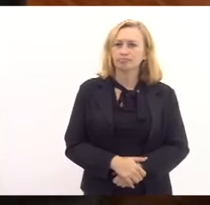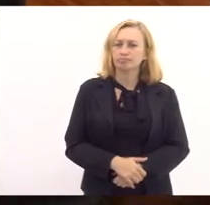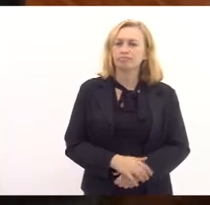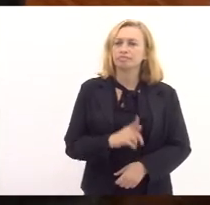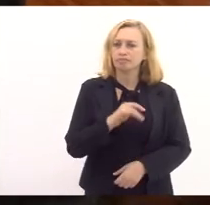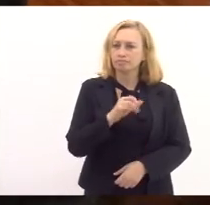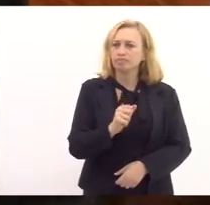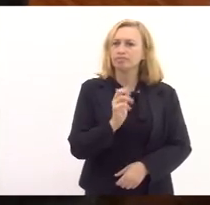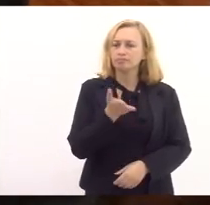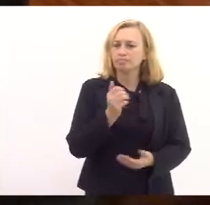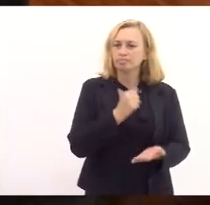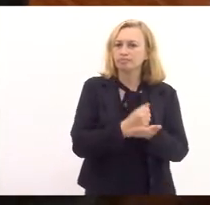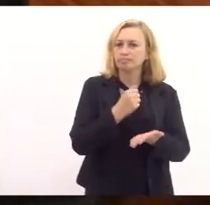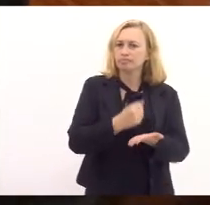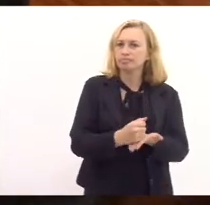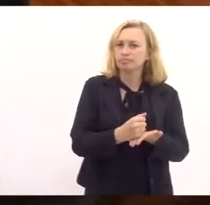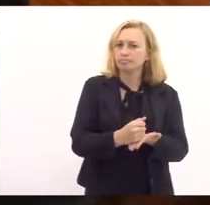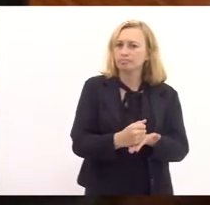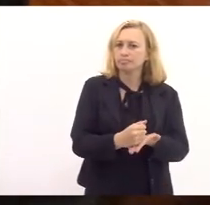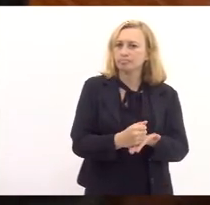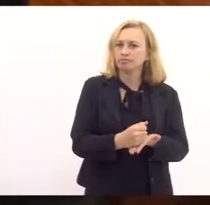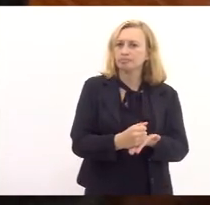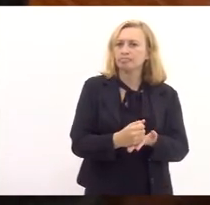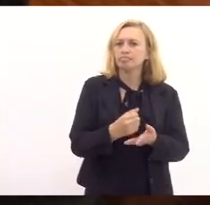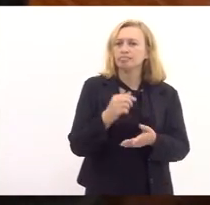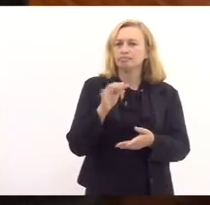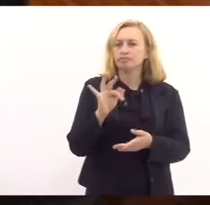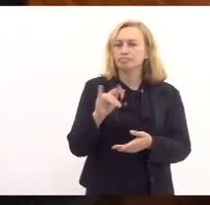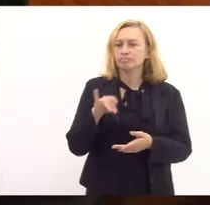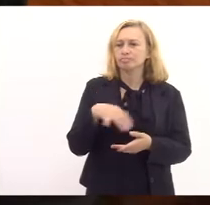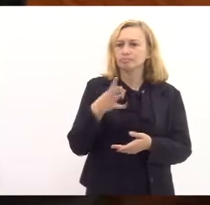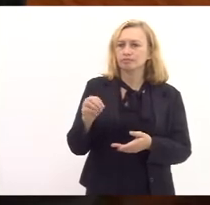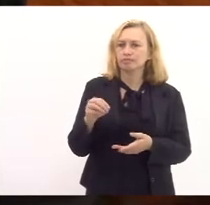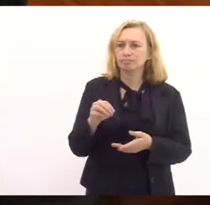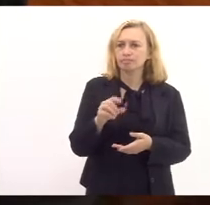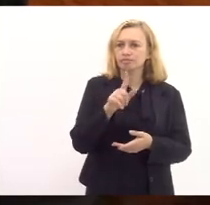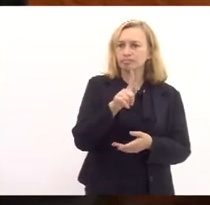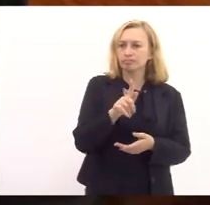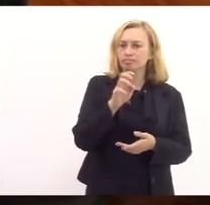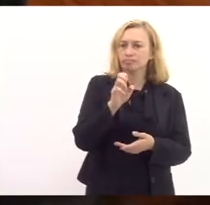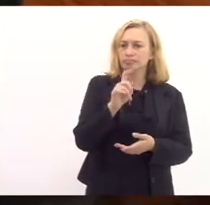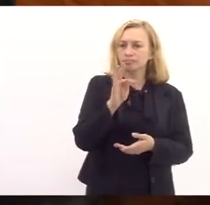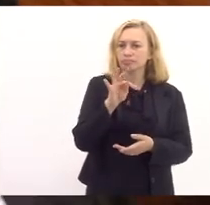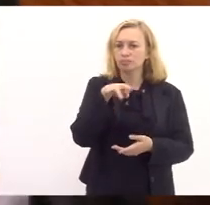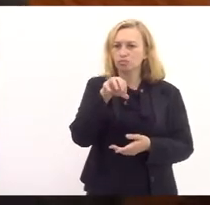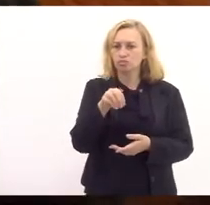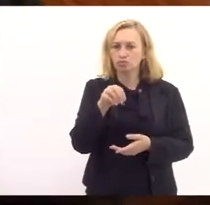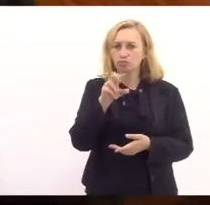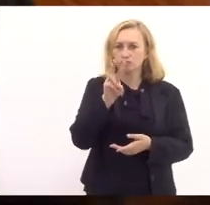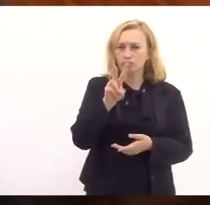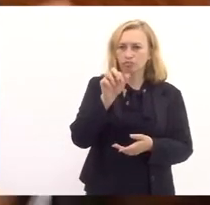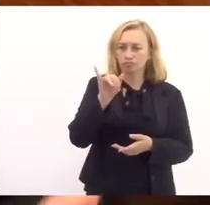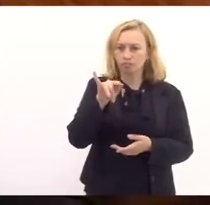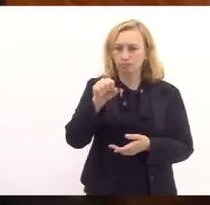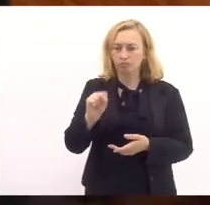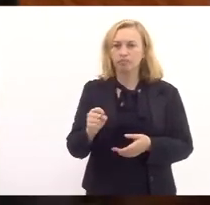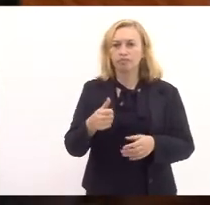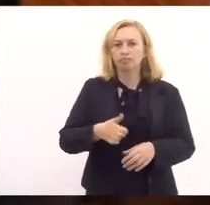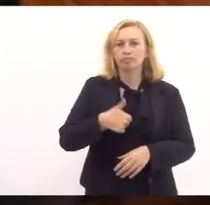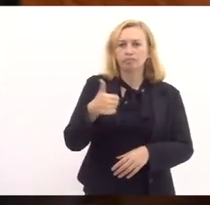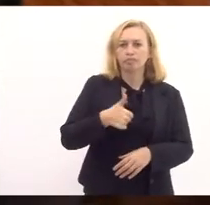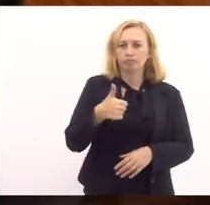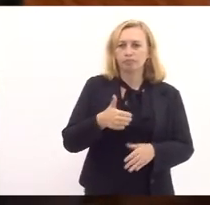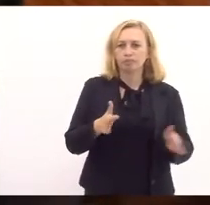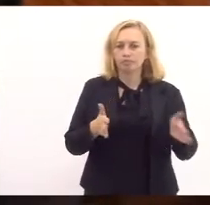tinha contratado até a Fundação Getúlio Vargas para realizar o concurso, mas veio a primeira fase dessa crise que a gente vive até hoje,